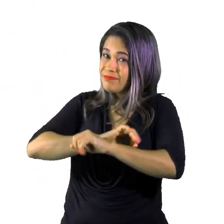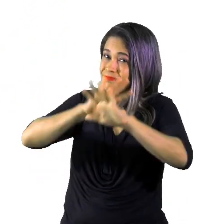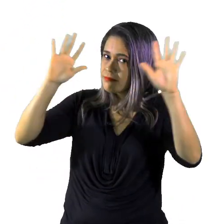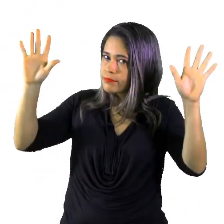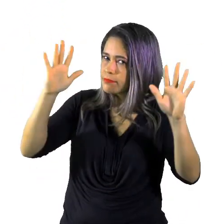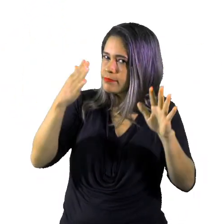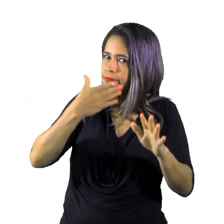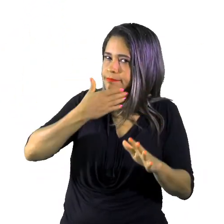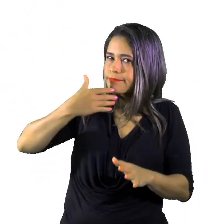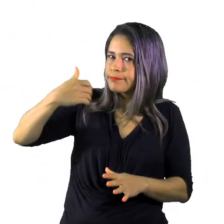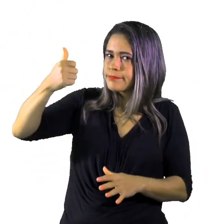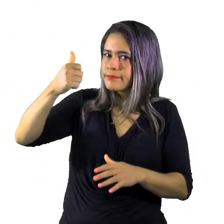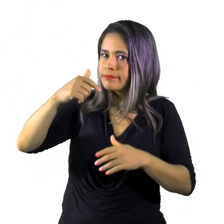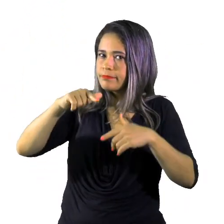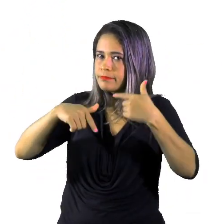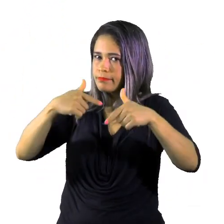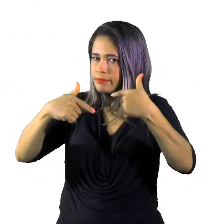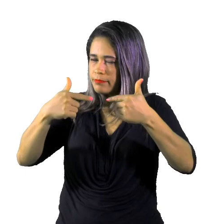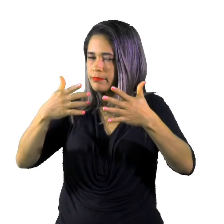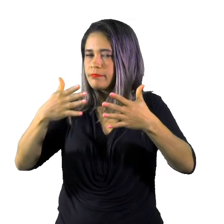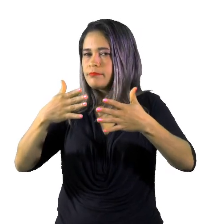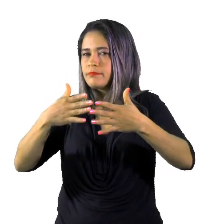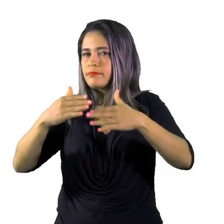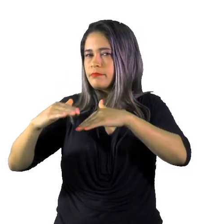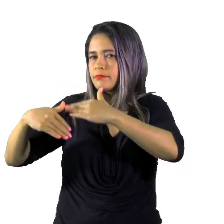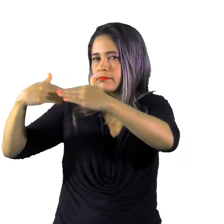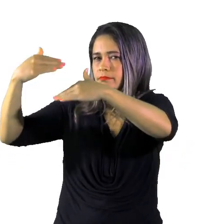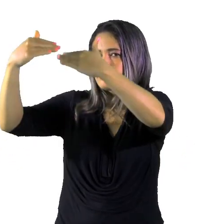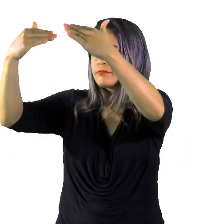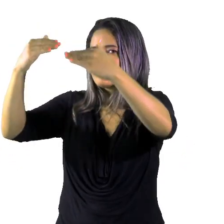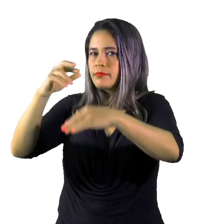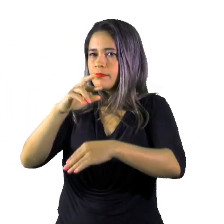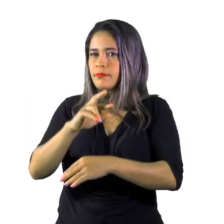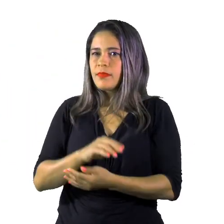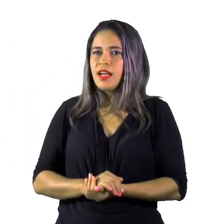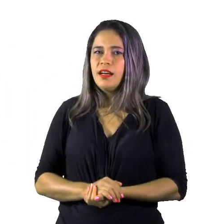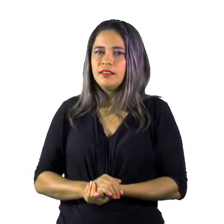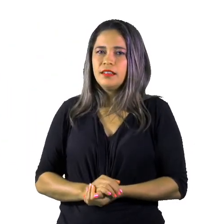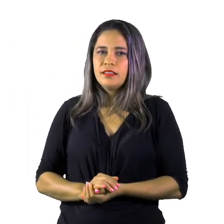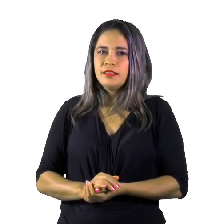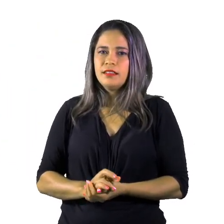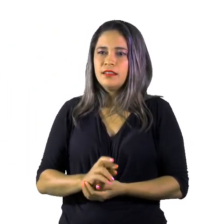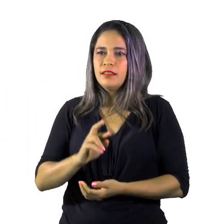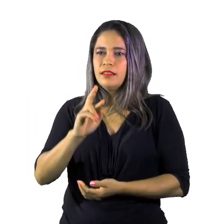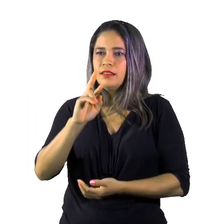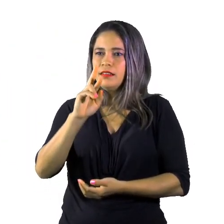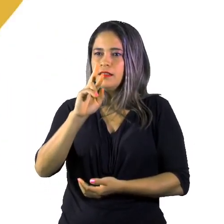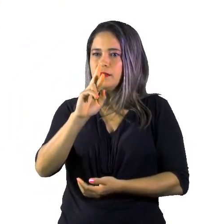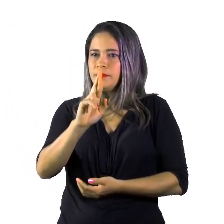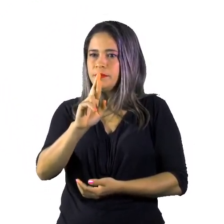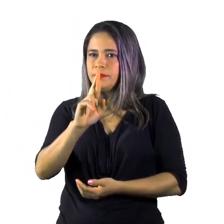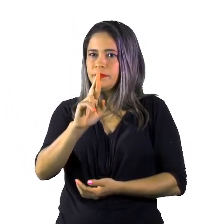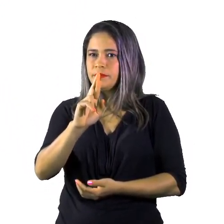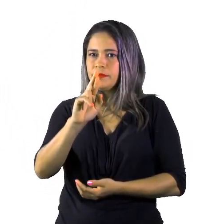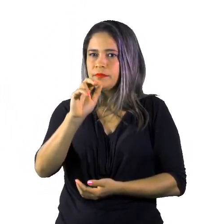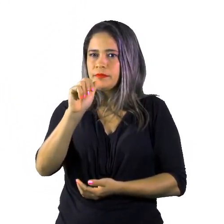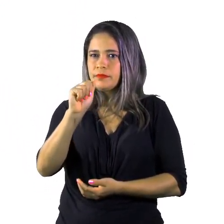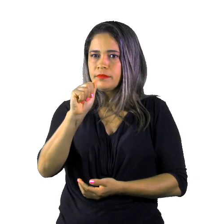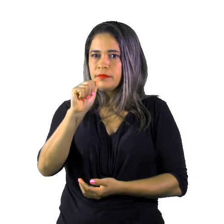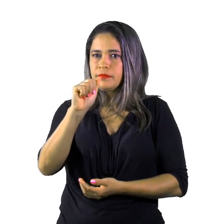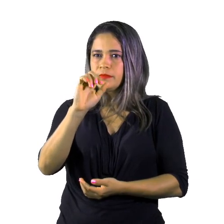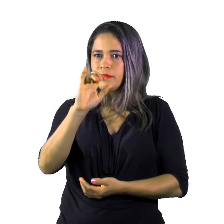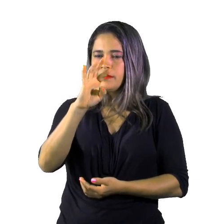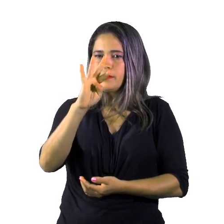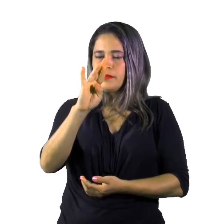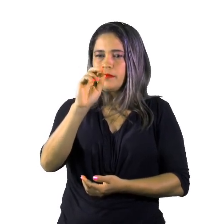nessa questão do trabalho e nessa questão da evolução high-tech da quarta revolução industrial, pessoal, eu trouxe para vocês dois conceitos muito